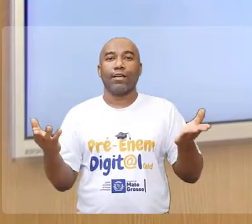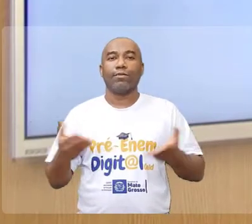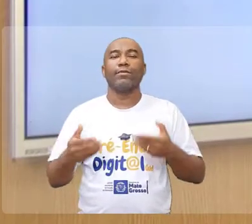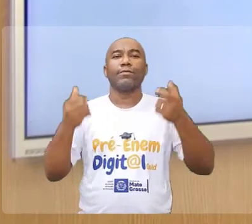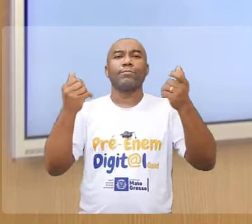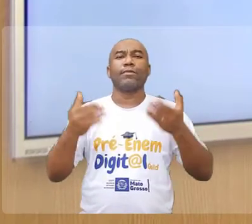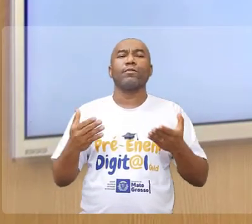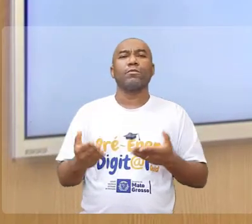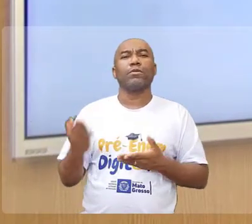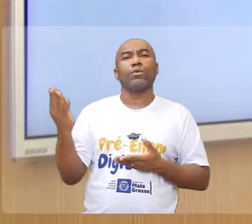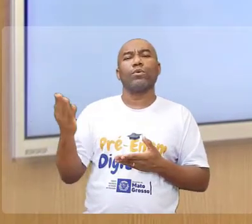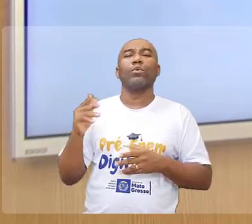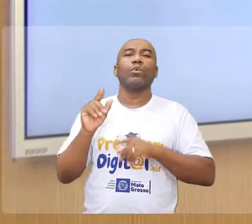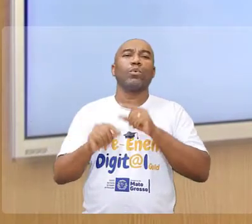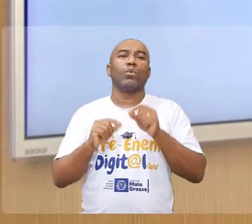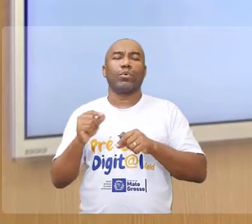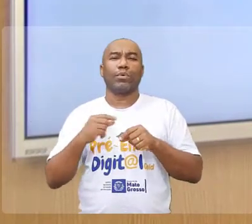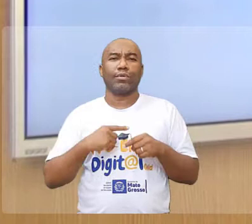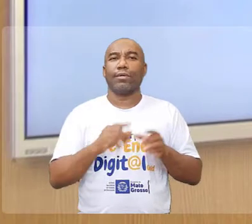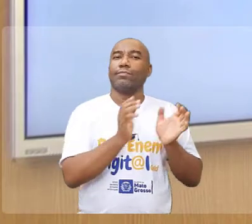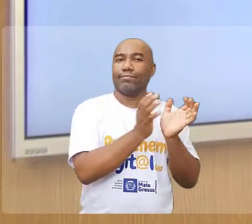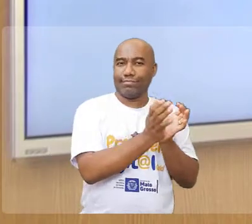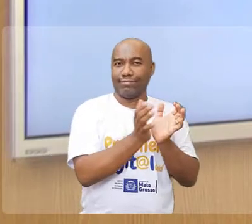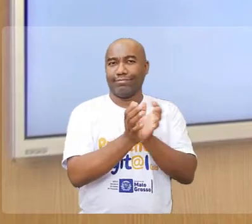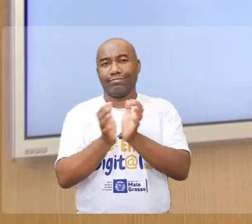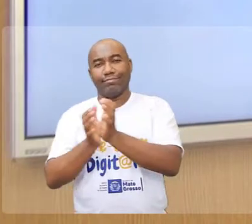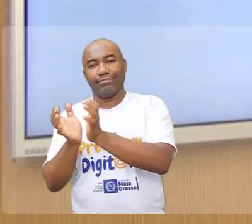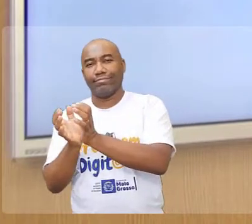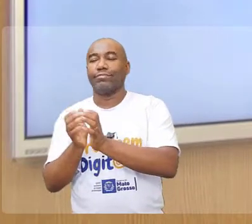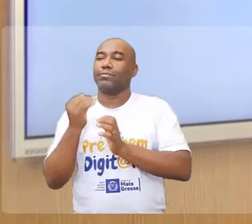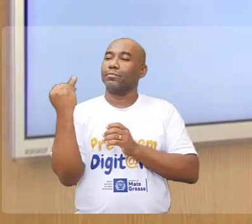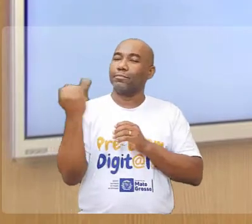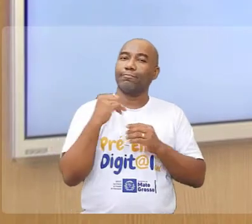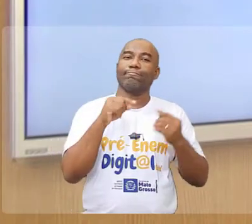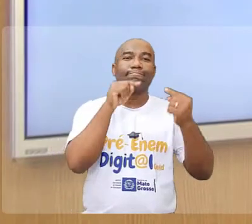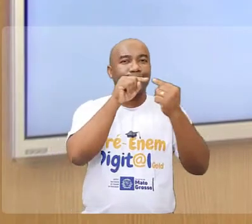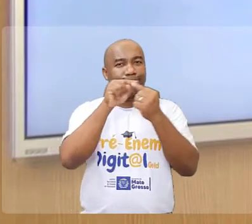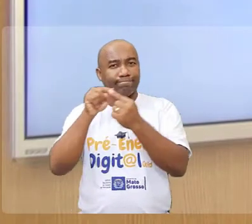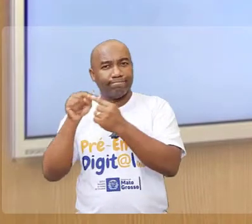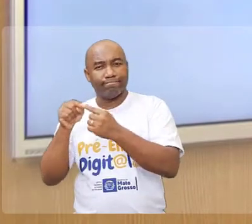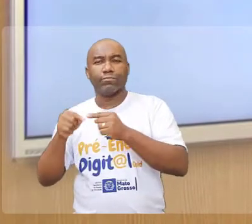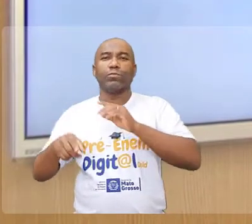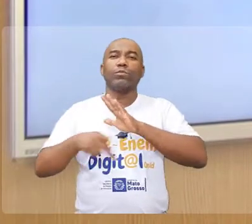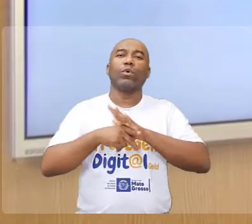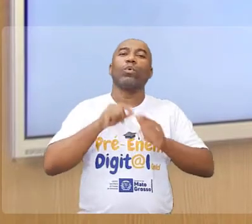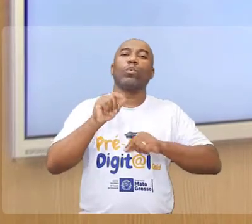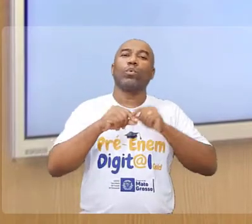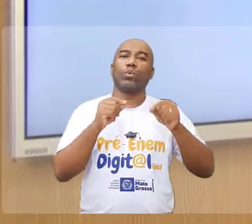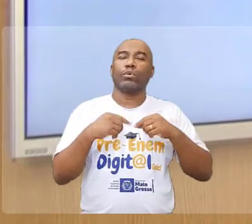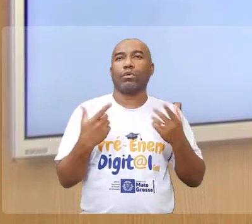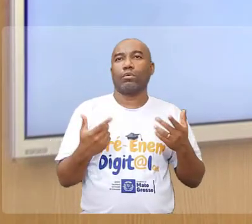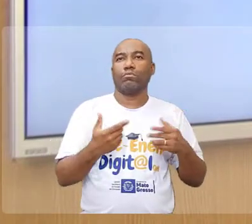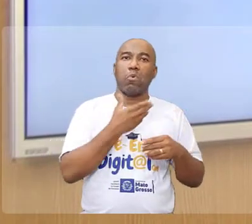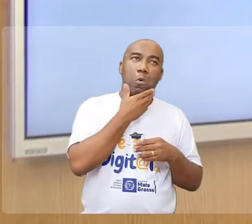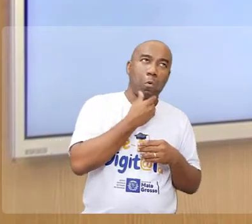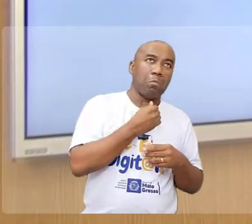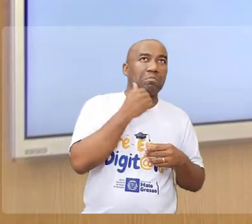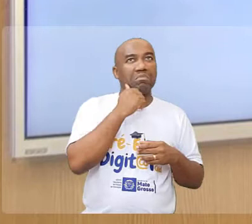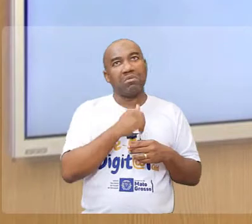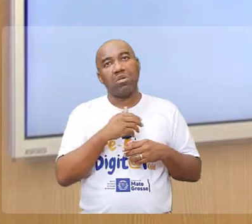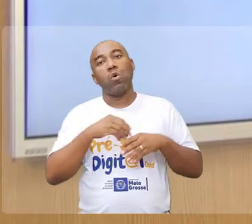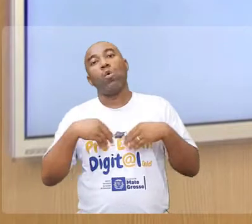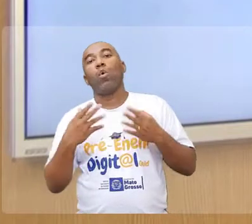classes de palavras sempre devem concordar em gênero e número com o